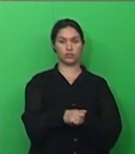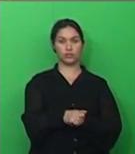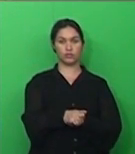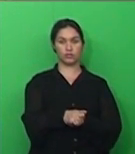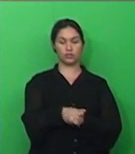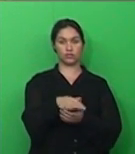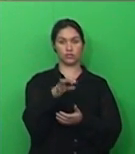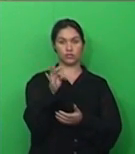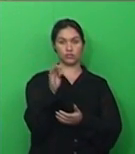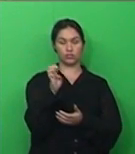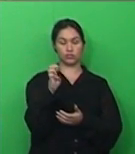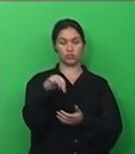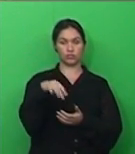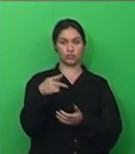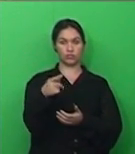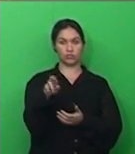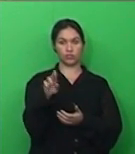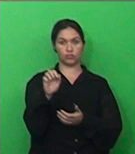periodicidade da medição,